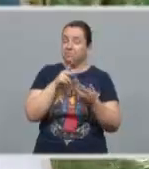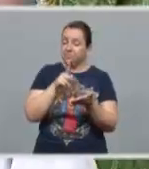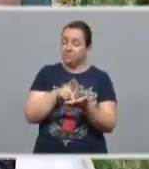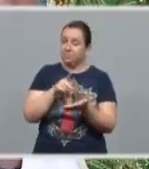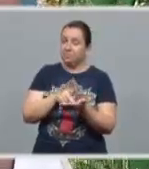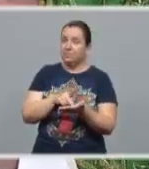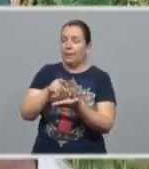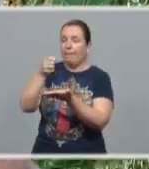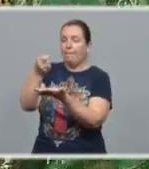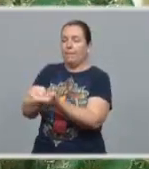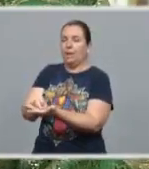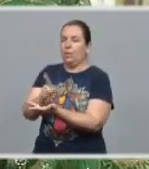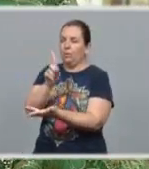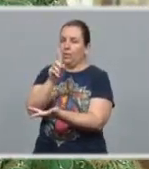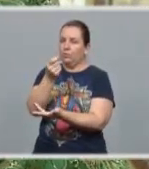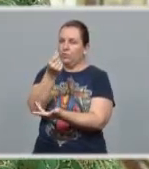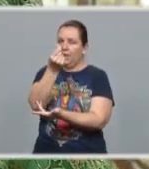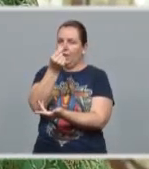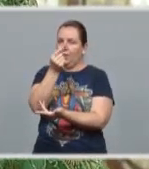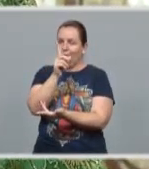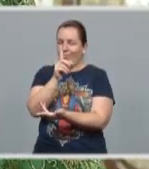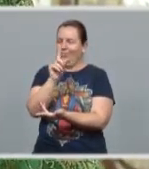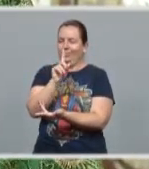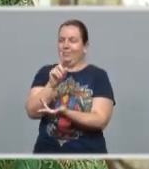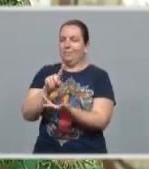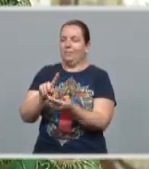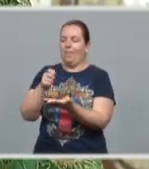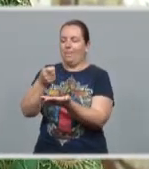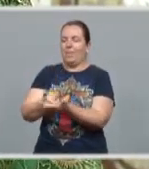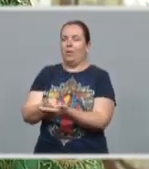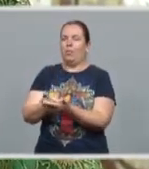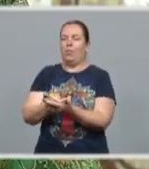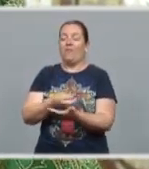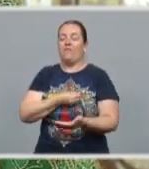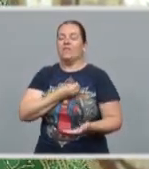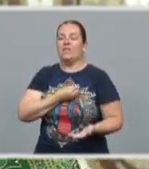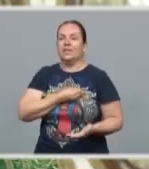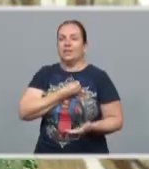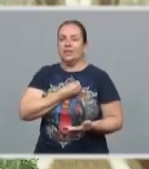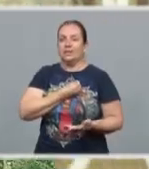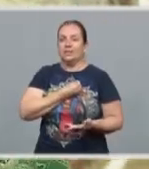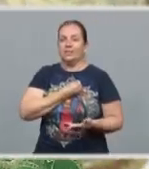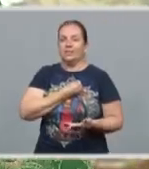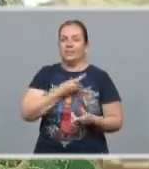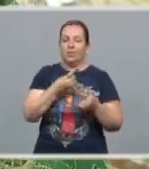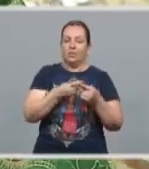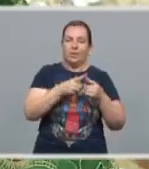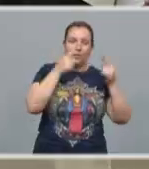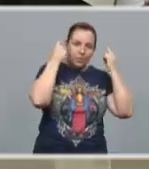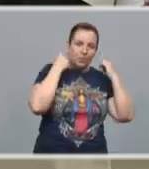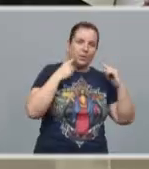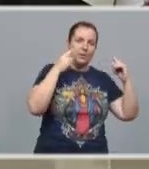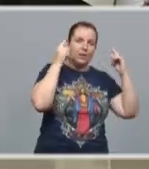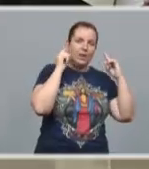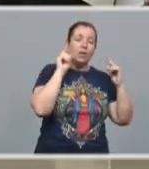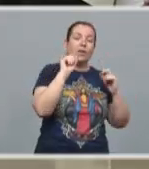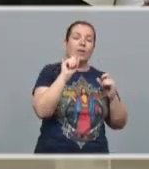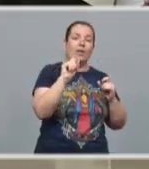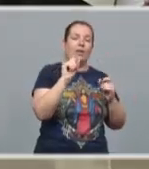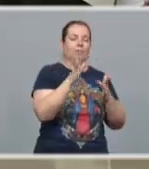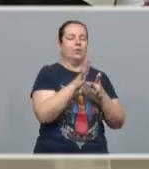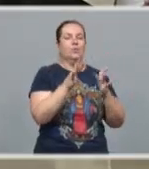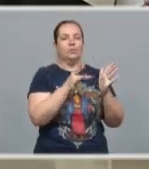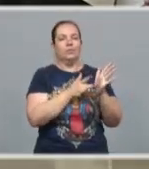pago está a nossa dívida, mas esse Cordeiro, Ele que se está presente